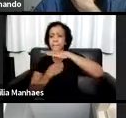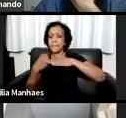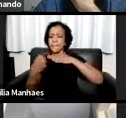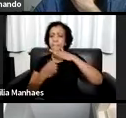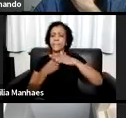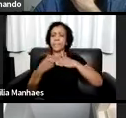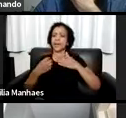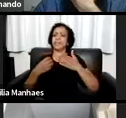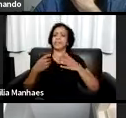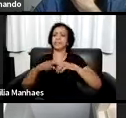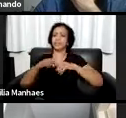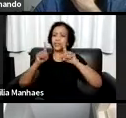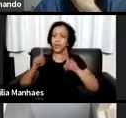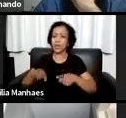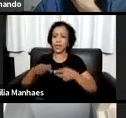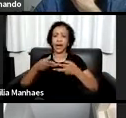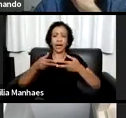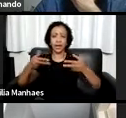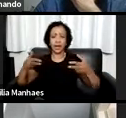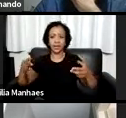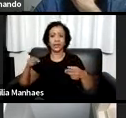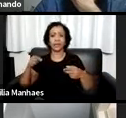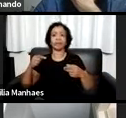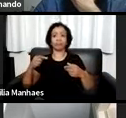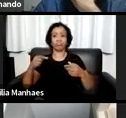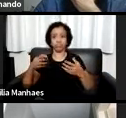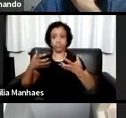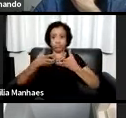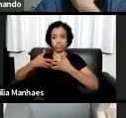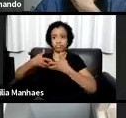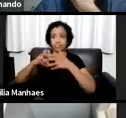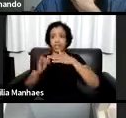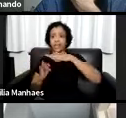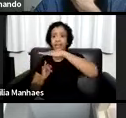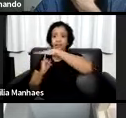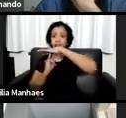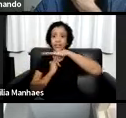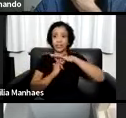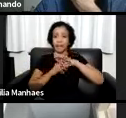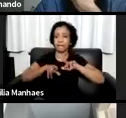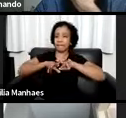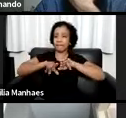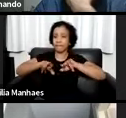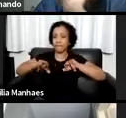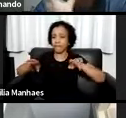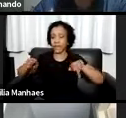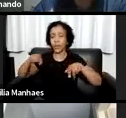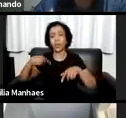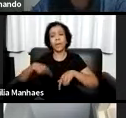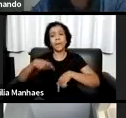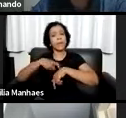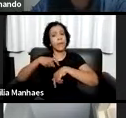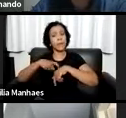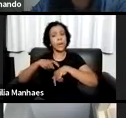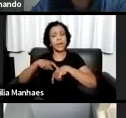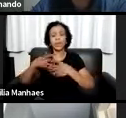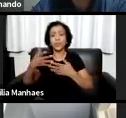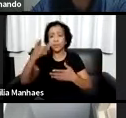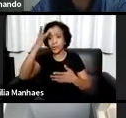industrial, neste momento tão difícil, assim como para aqueles que estão à porta de um